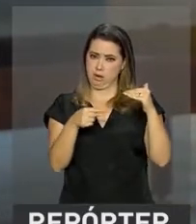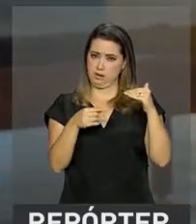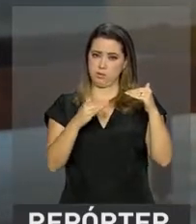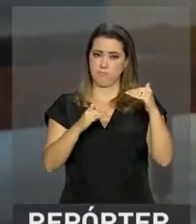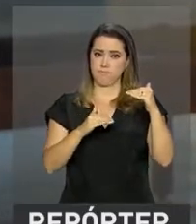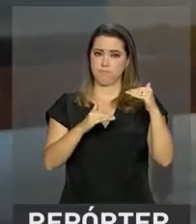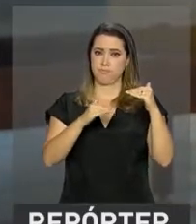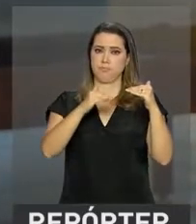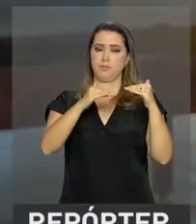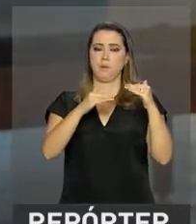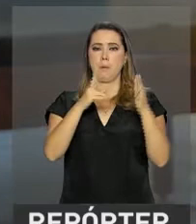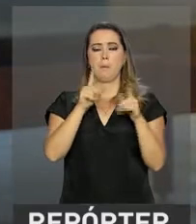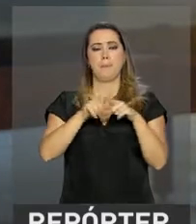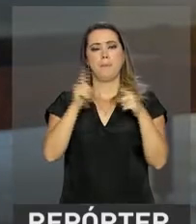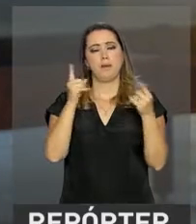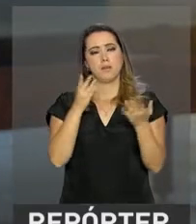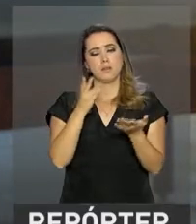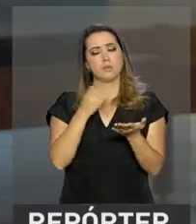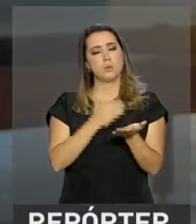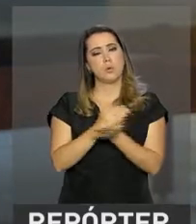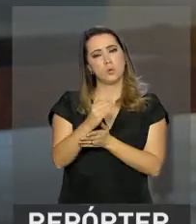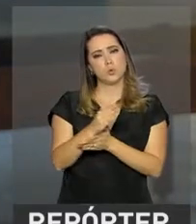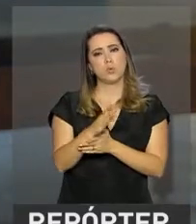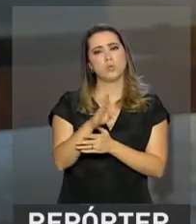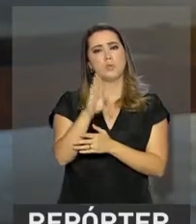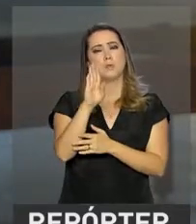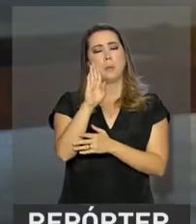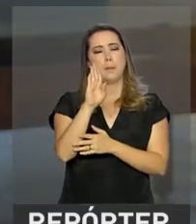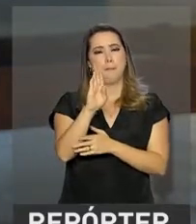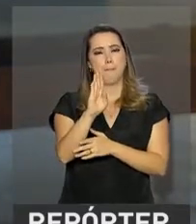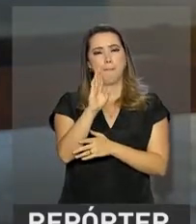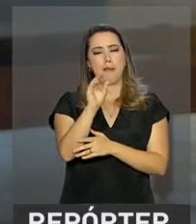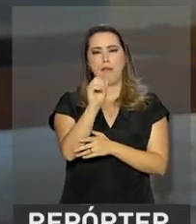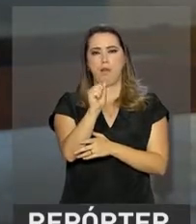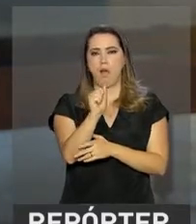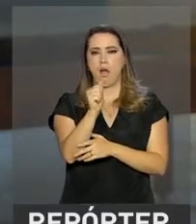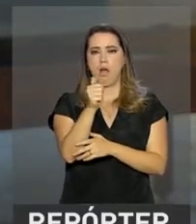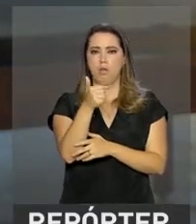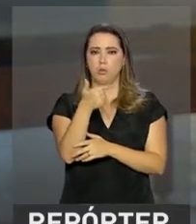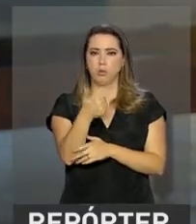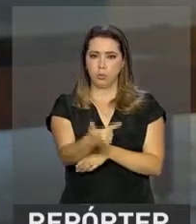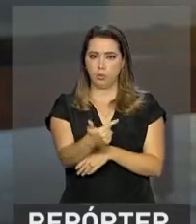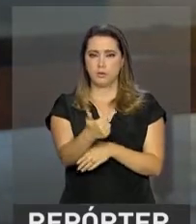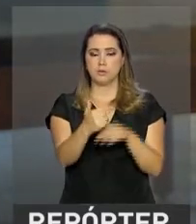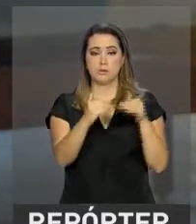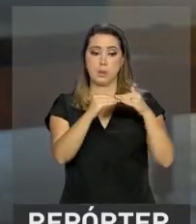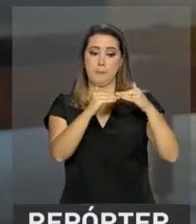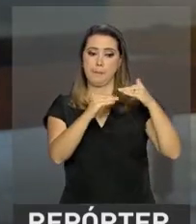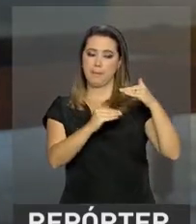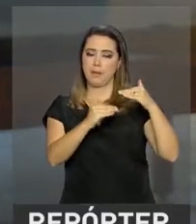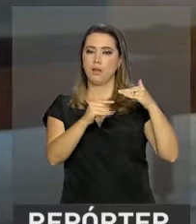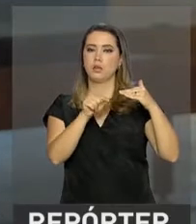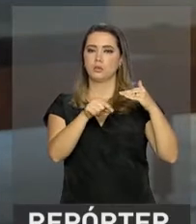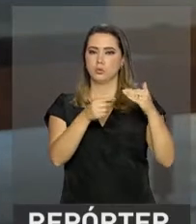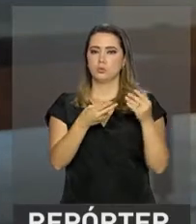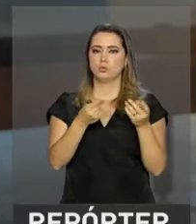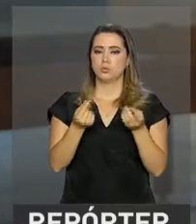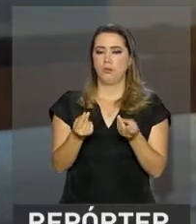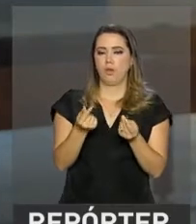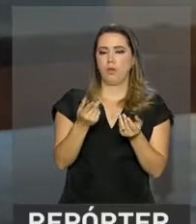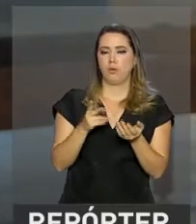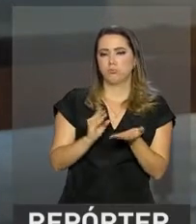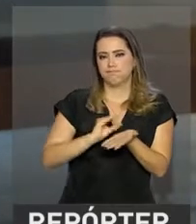nota continuou sendo a mesma BA2, o que significa 2 graus abaixo do grau de investimento. A Moody's